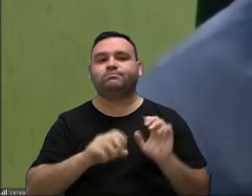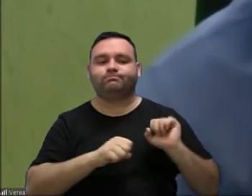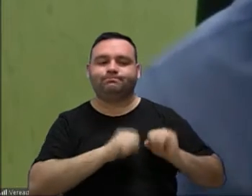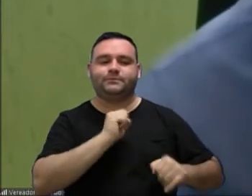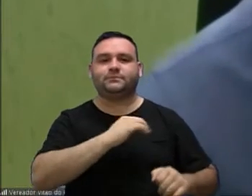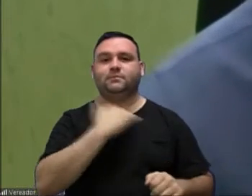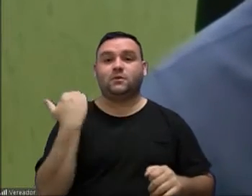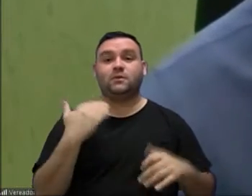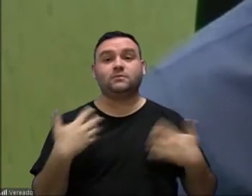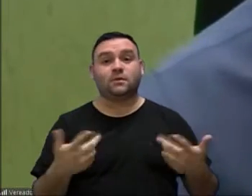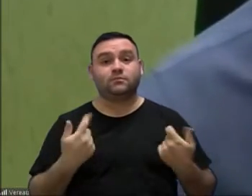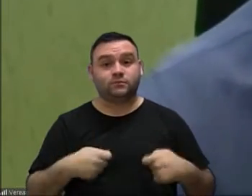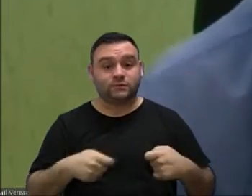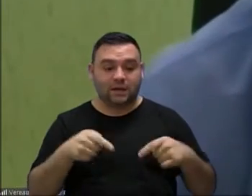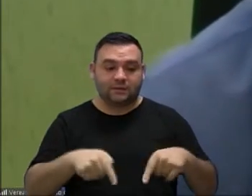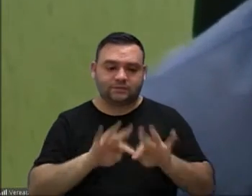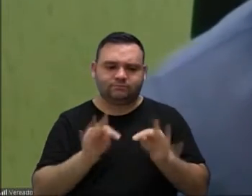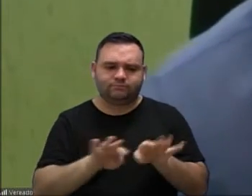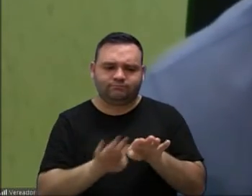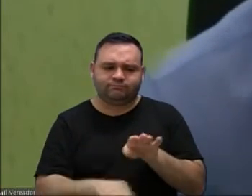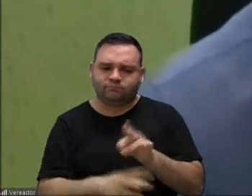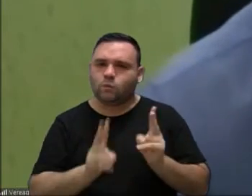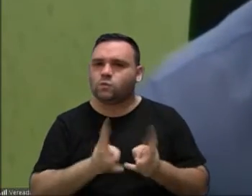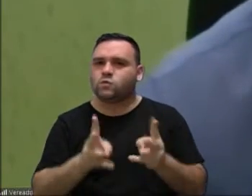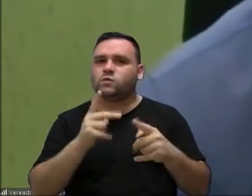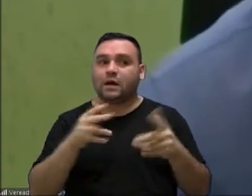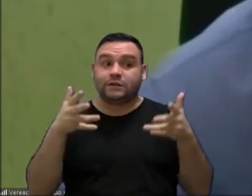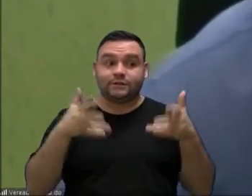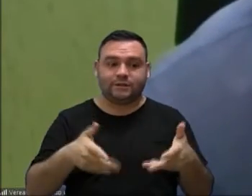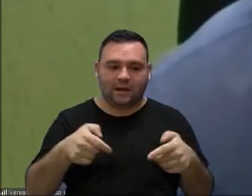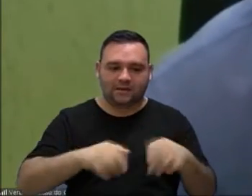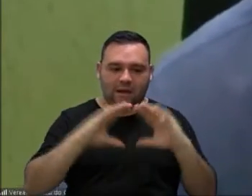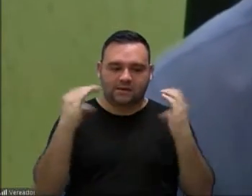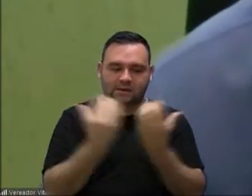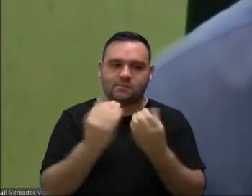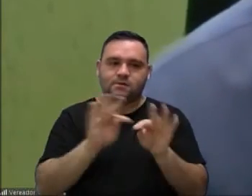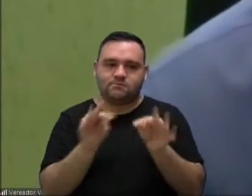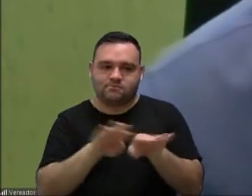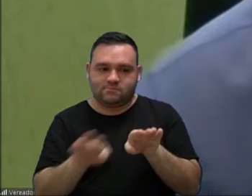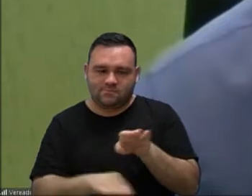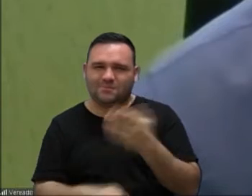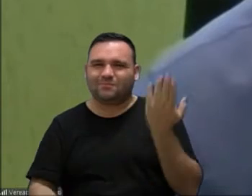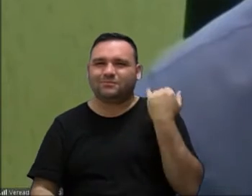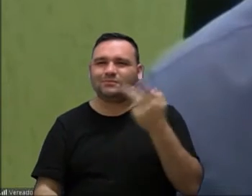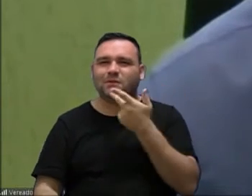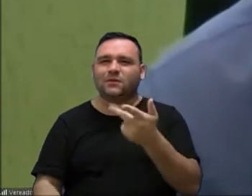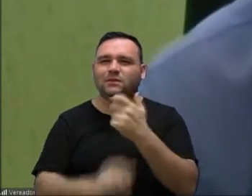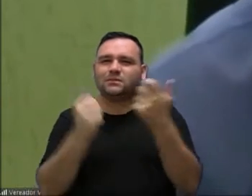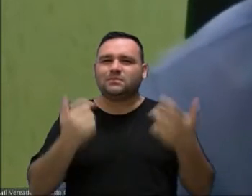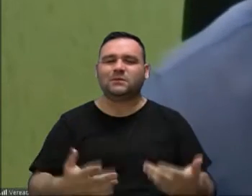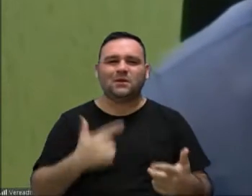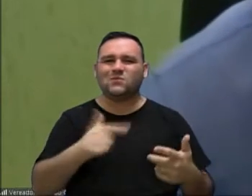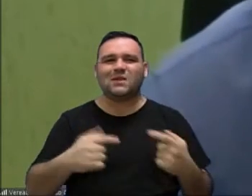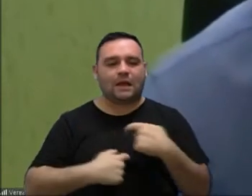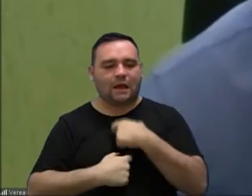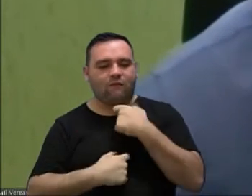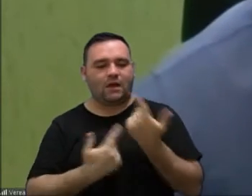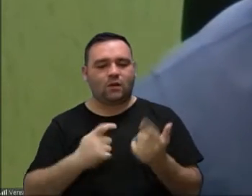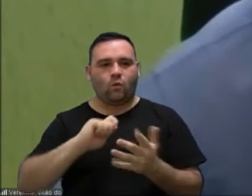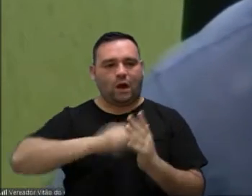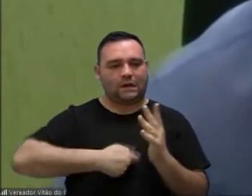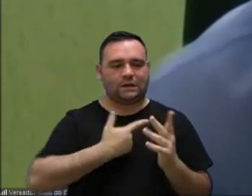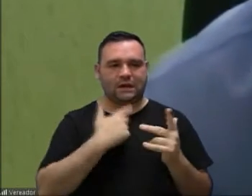então a gente tem que continuar humilde aqui Marinho, do mesmo jeito que quando eu cheguei aqui, você falou, não tem gravata, não tem